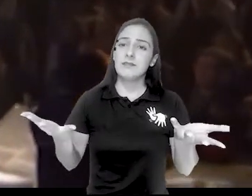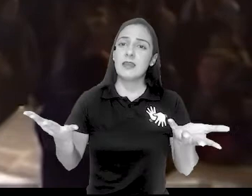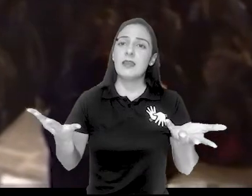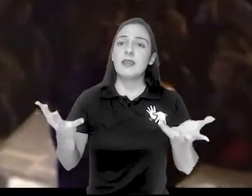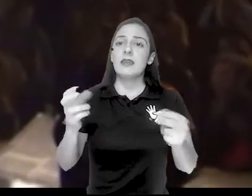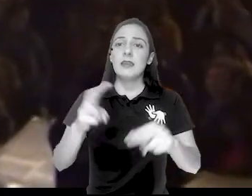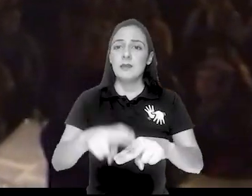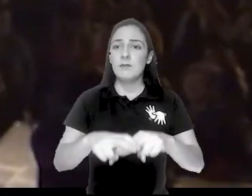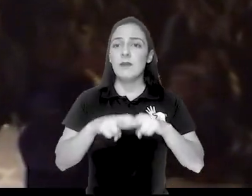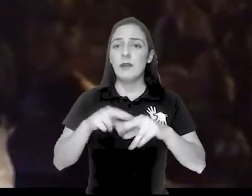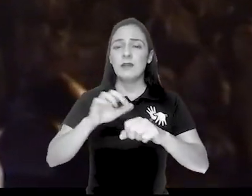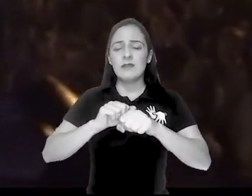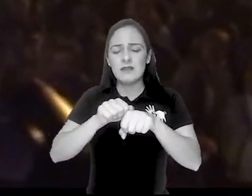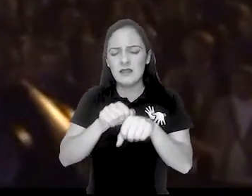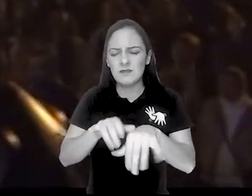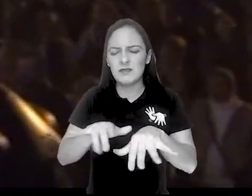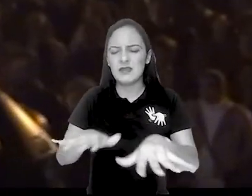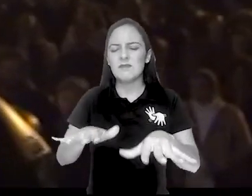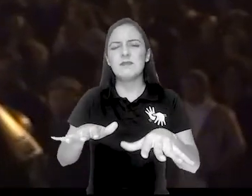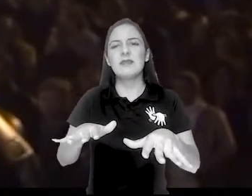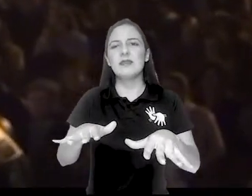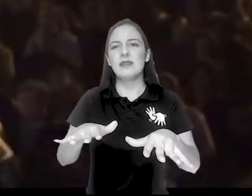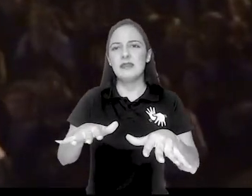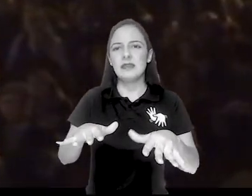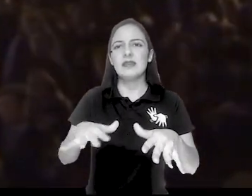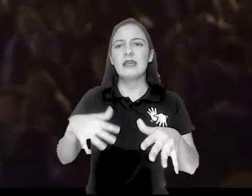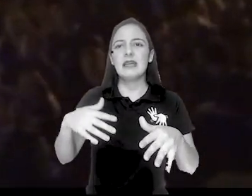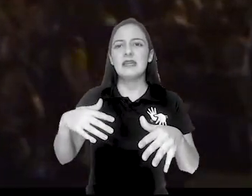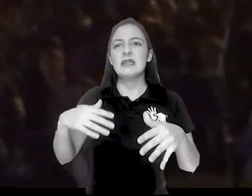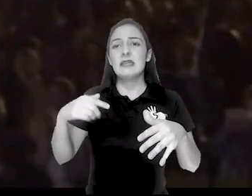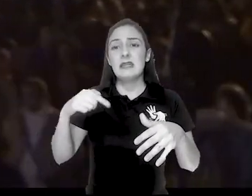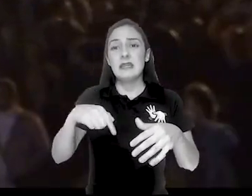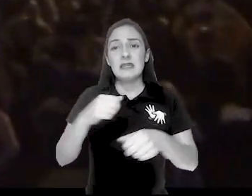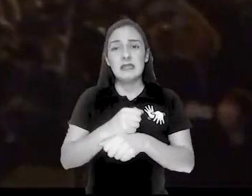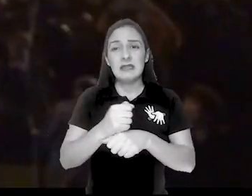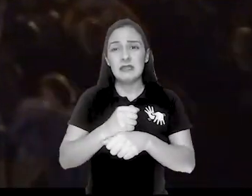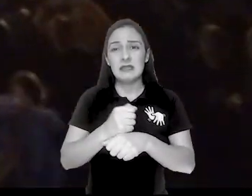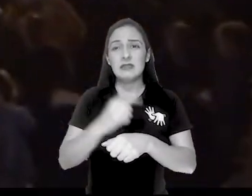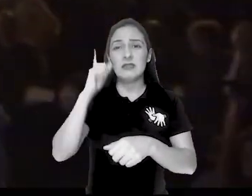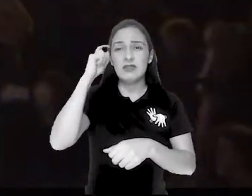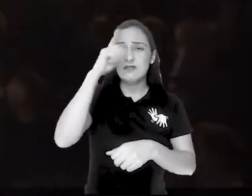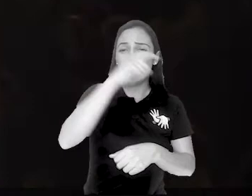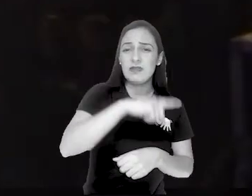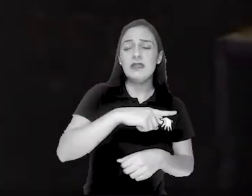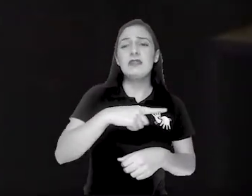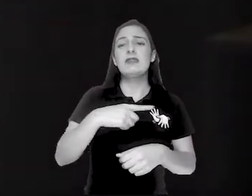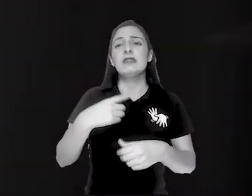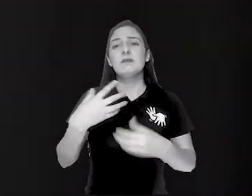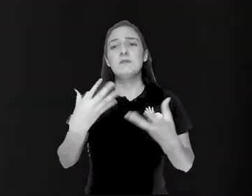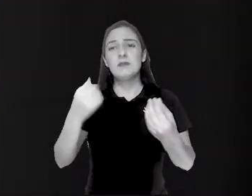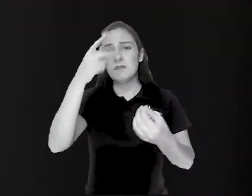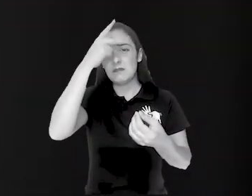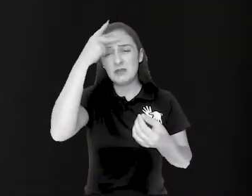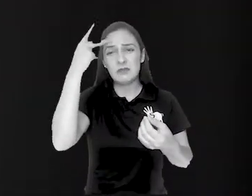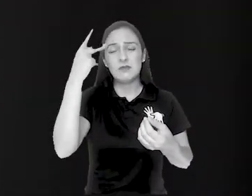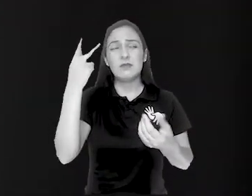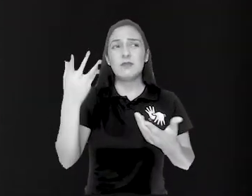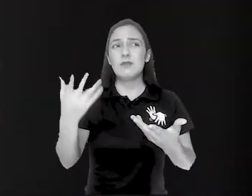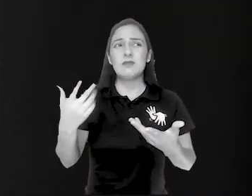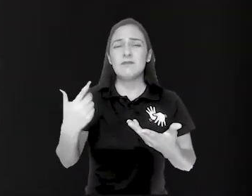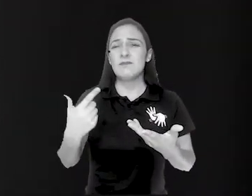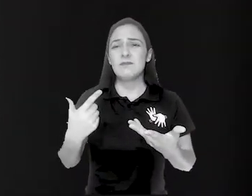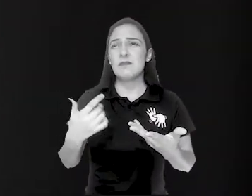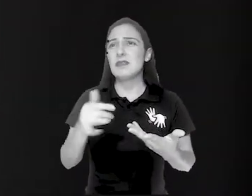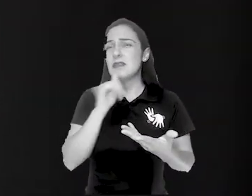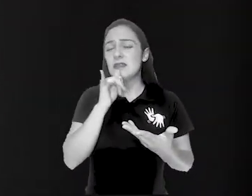e realmente, a falta do festival esse ano acarretou muita coisa para muitas pessoas. Foi difícil, porque